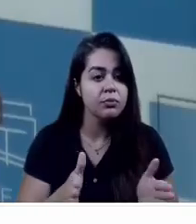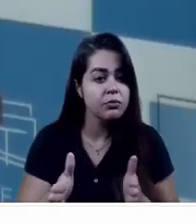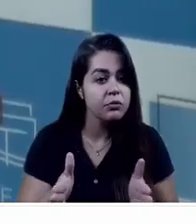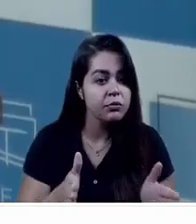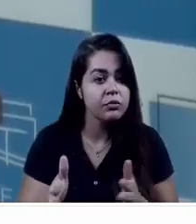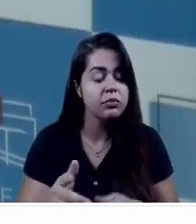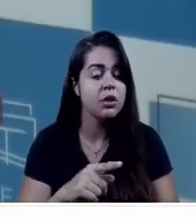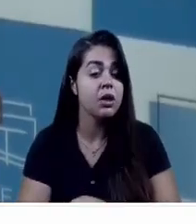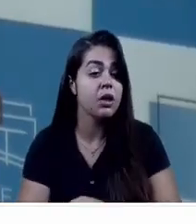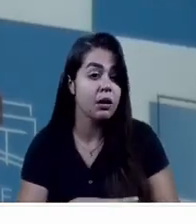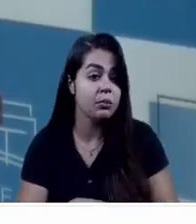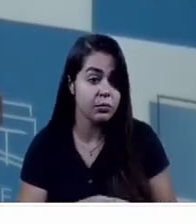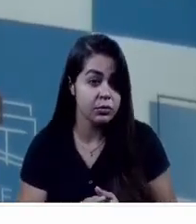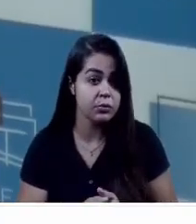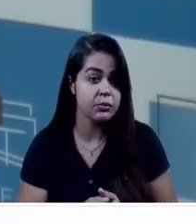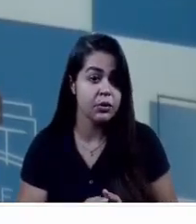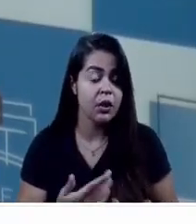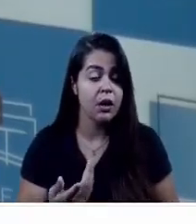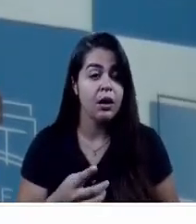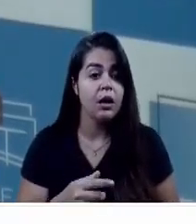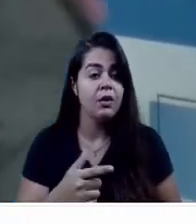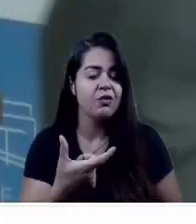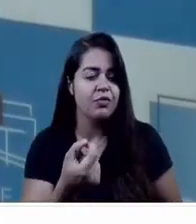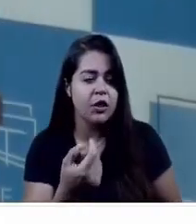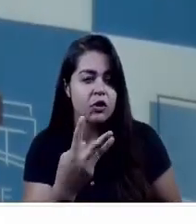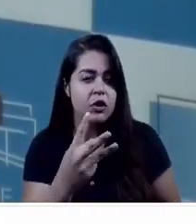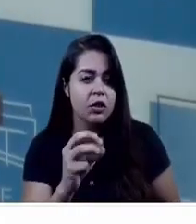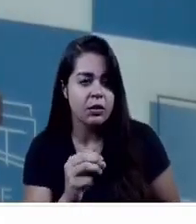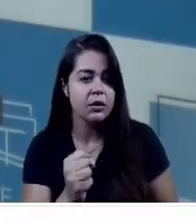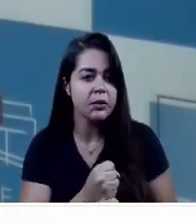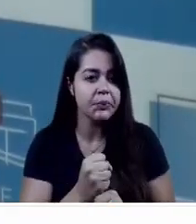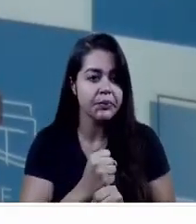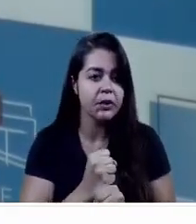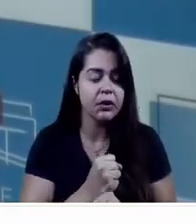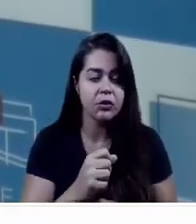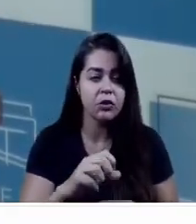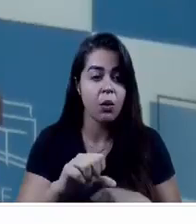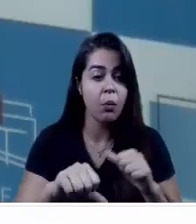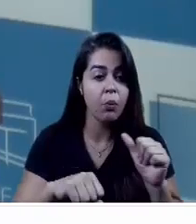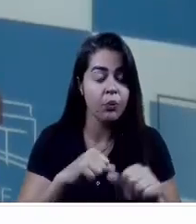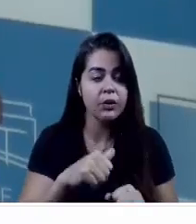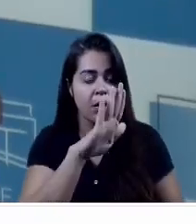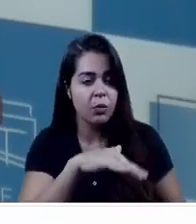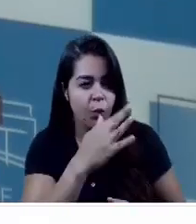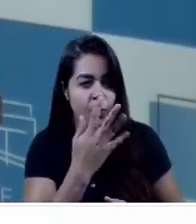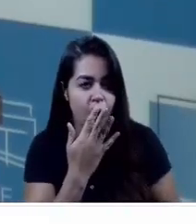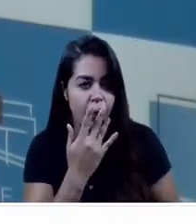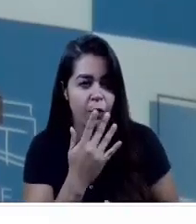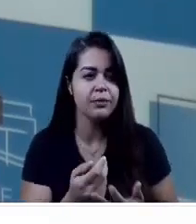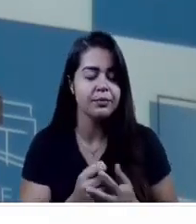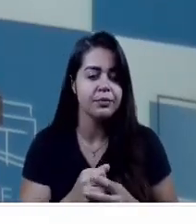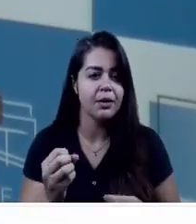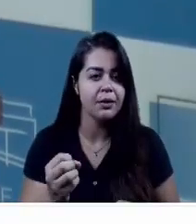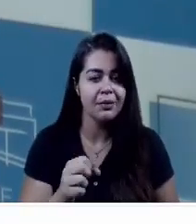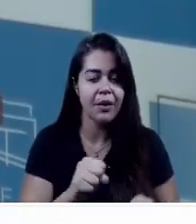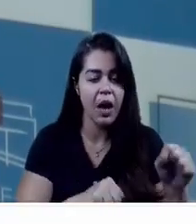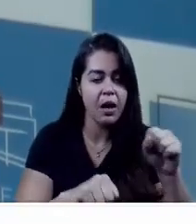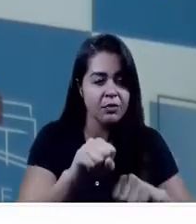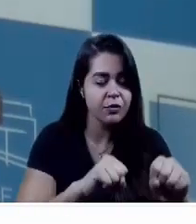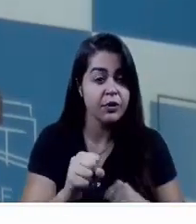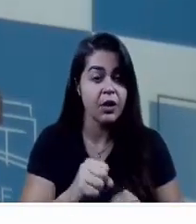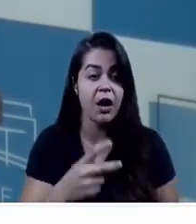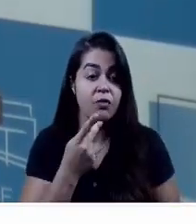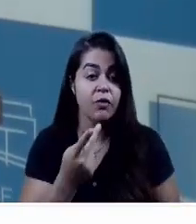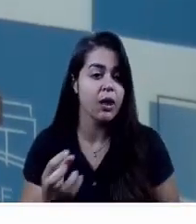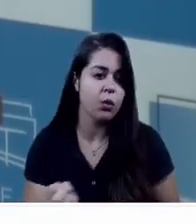novo, 20, 30 anos, só muda a pintura, dá uma lavada e fala que está novo. Não fala da construção de pontos de ônibus,